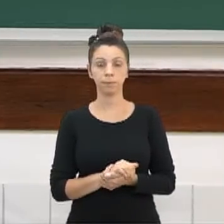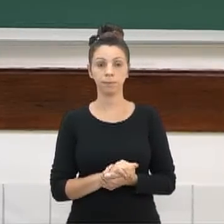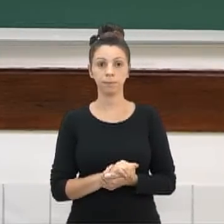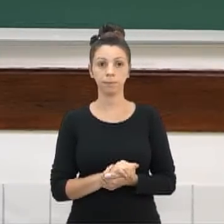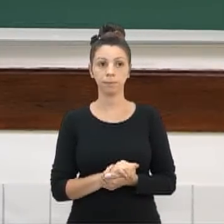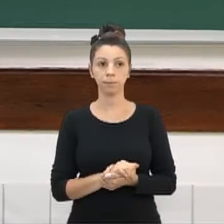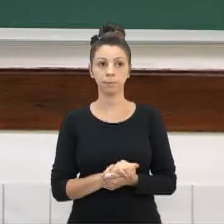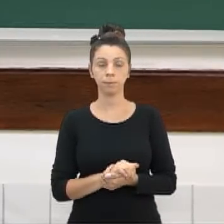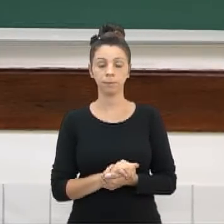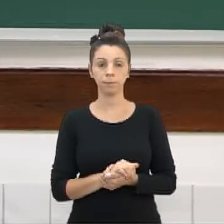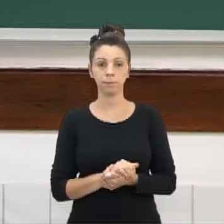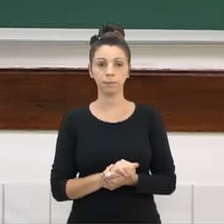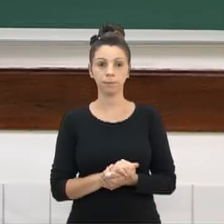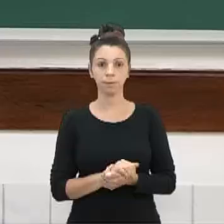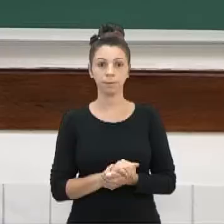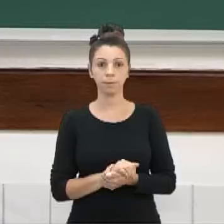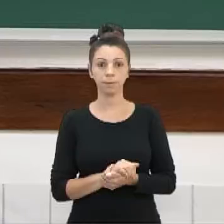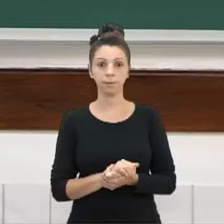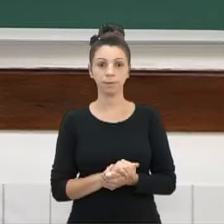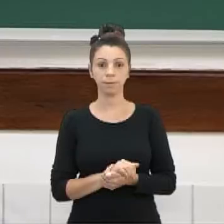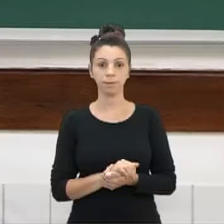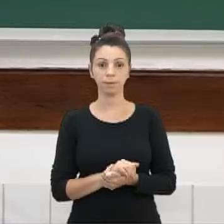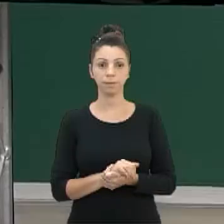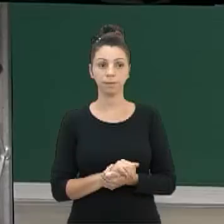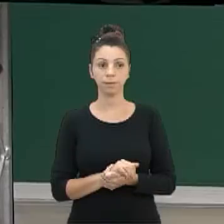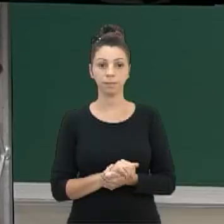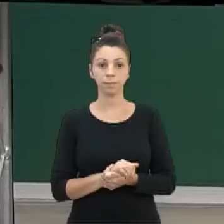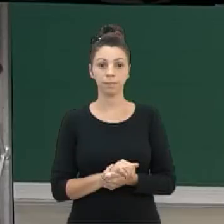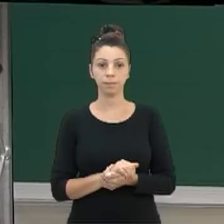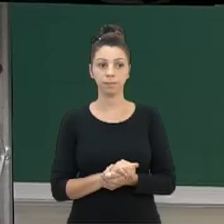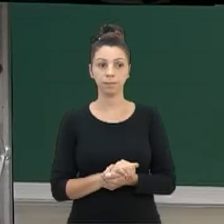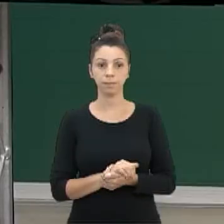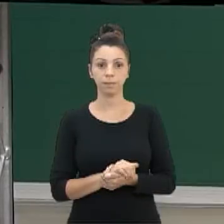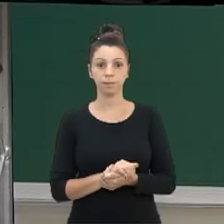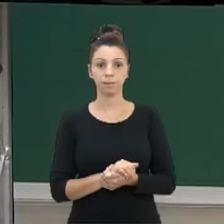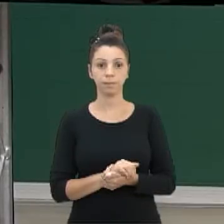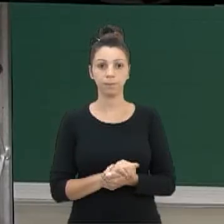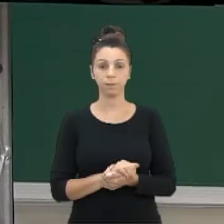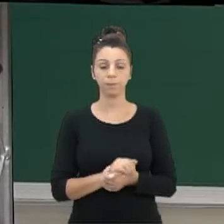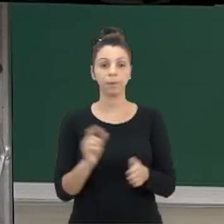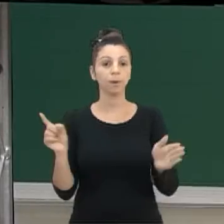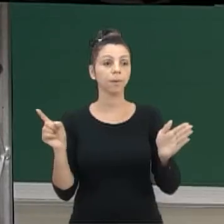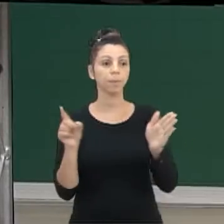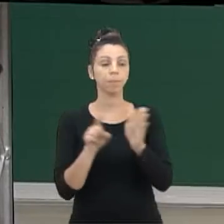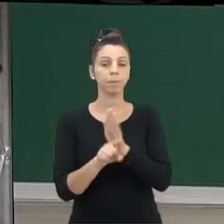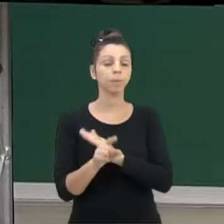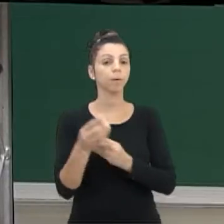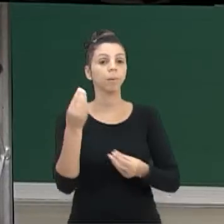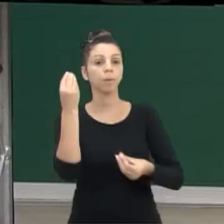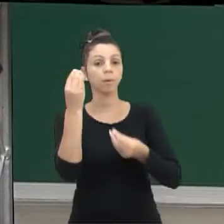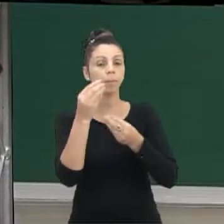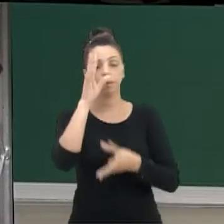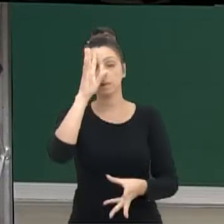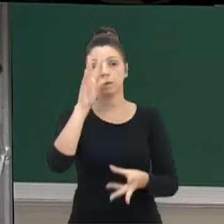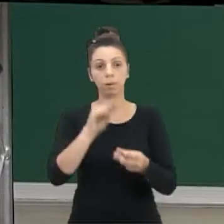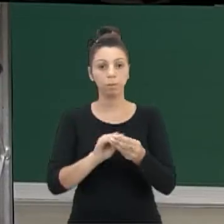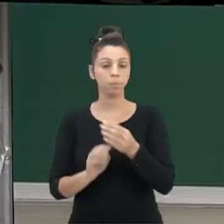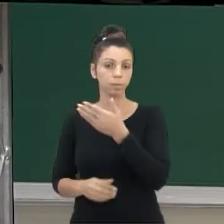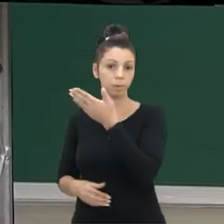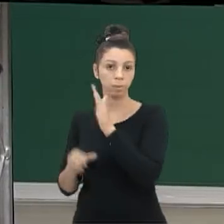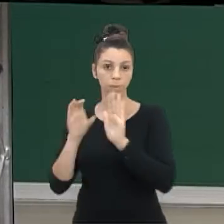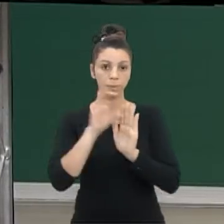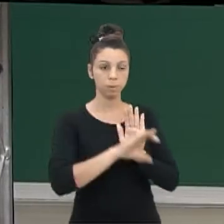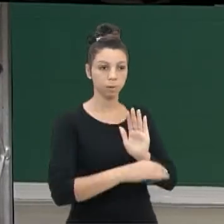um quiz, né? Temos aqui uma questãozinha para ver como é que vocês estão compreendendo aí esses